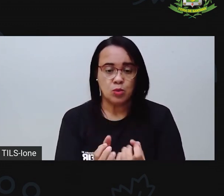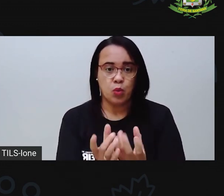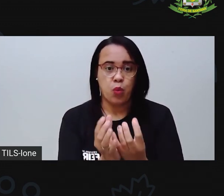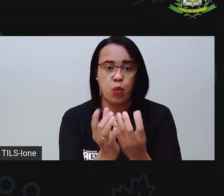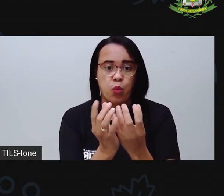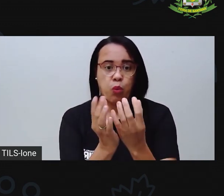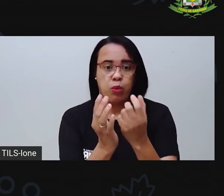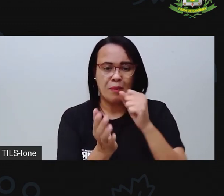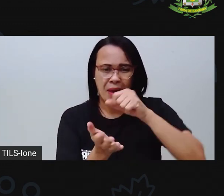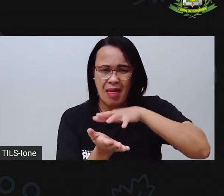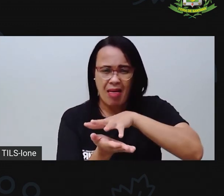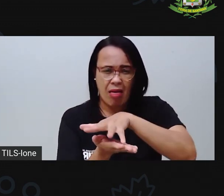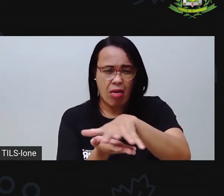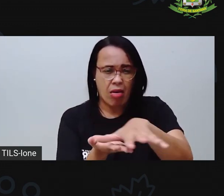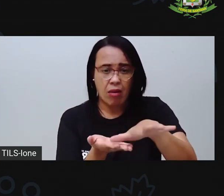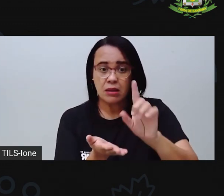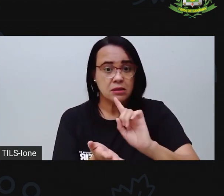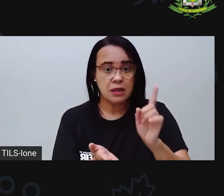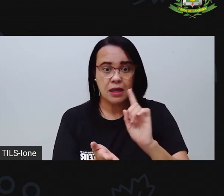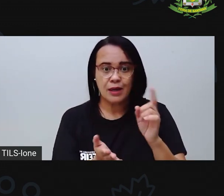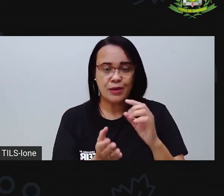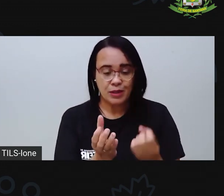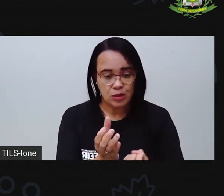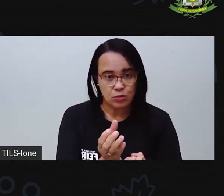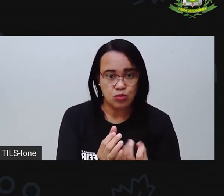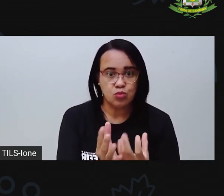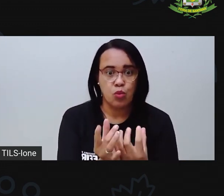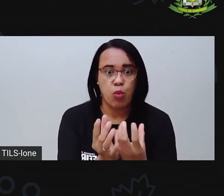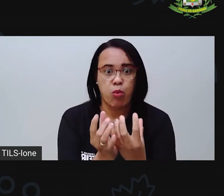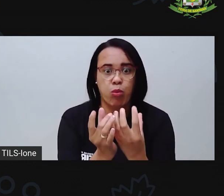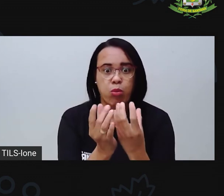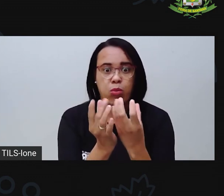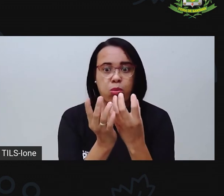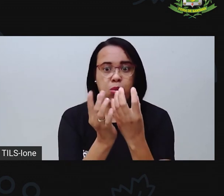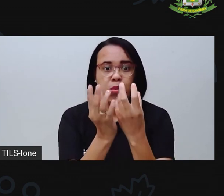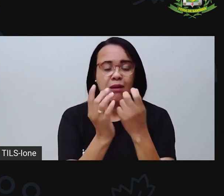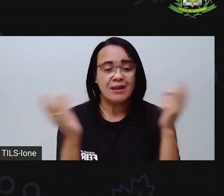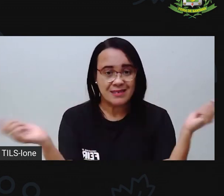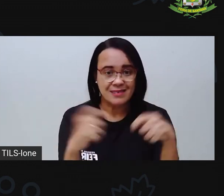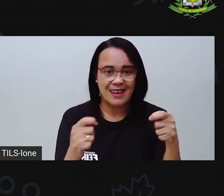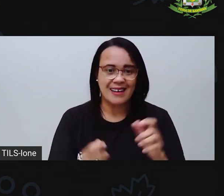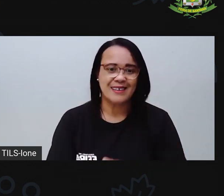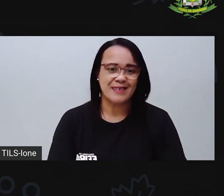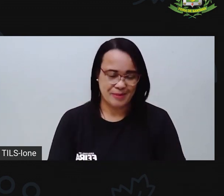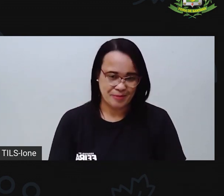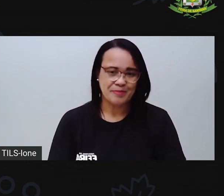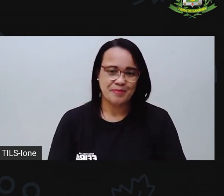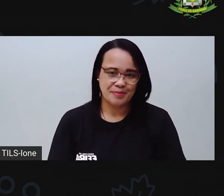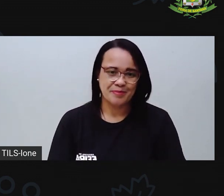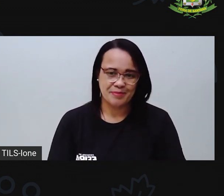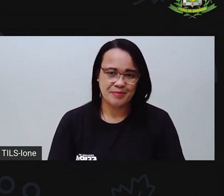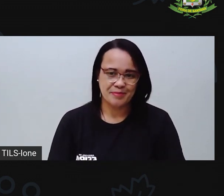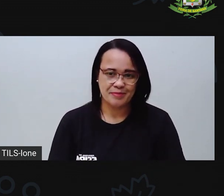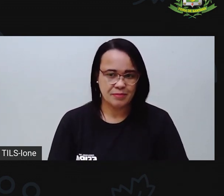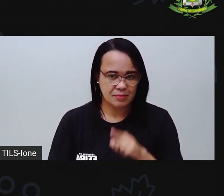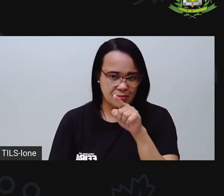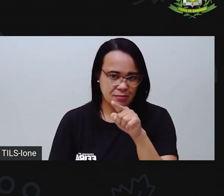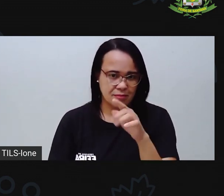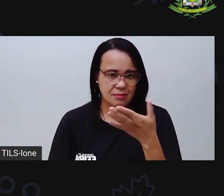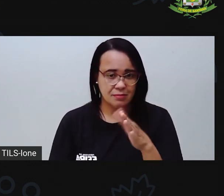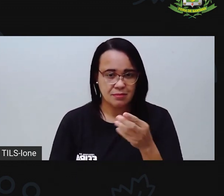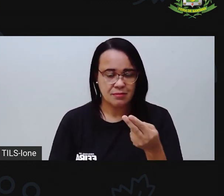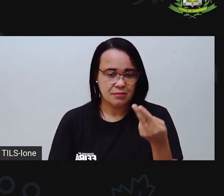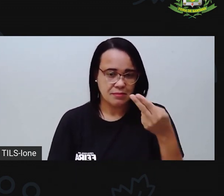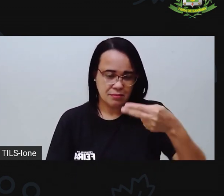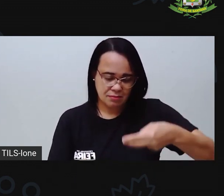tenham bastante cuidado e só façam com a ajuda de algum adulto, tá bom? Então, a Pro vai colocar essa quantidade aqui de